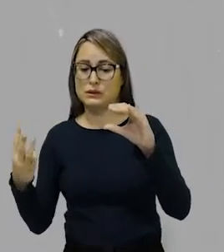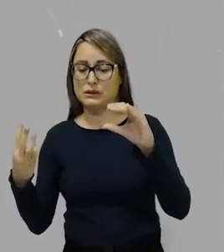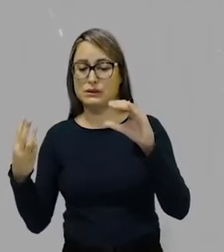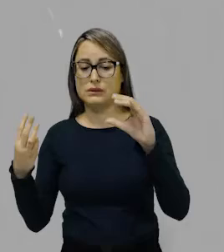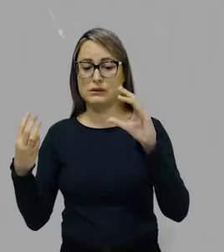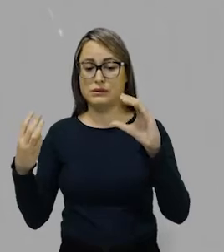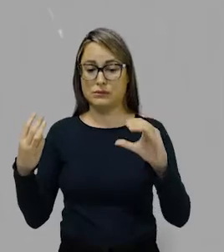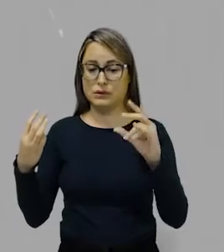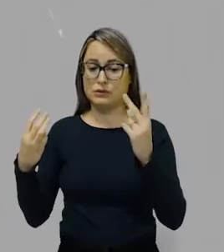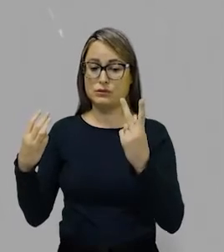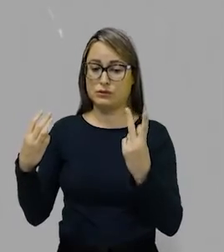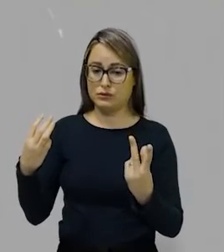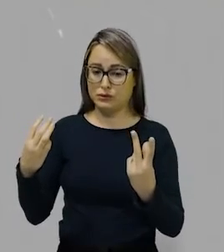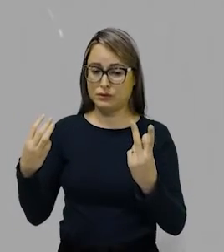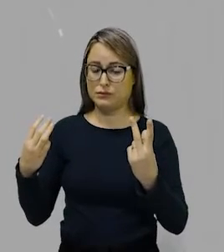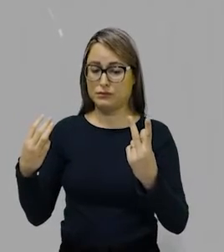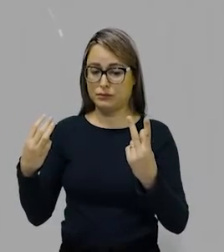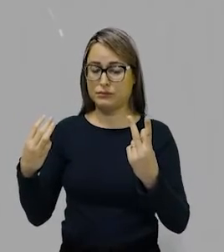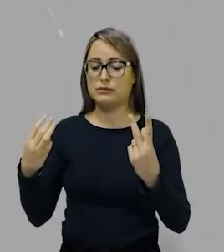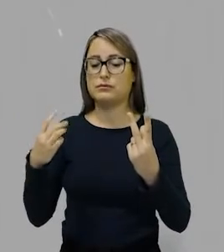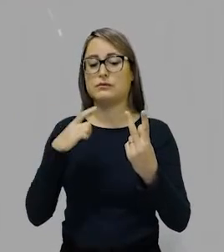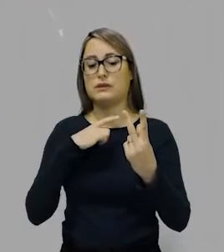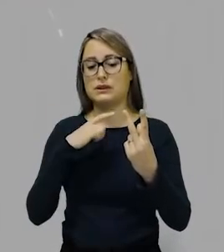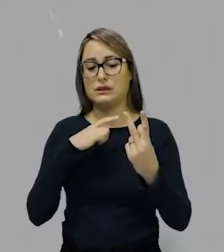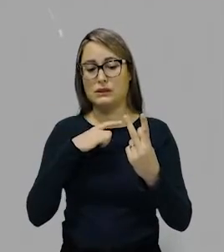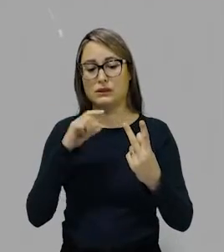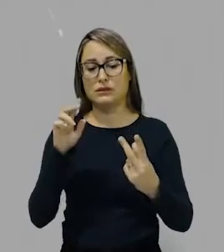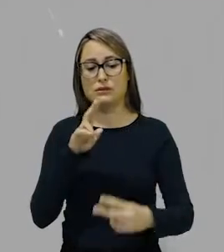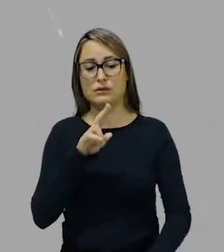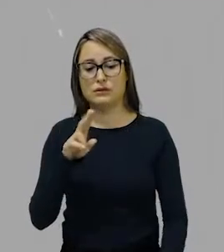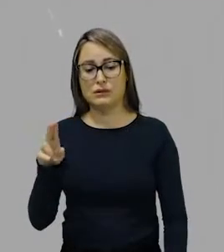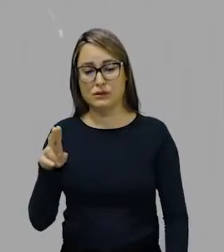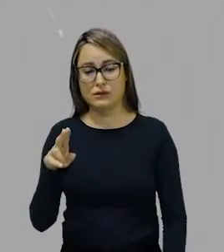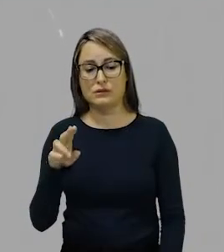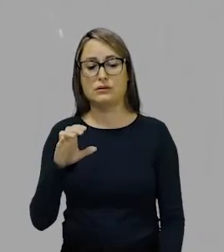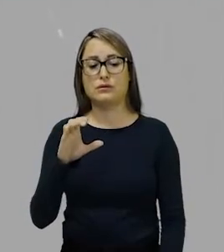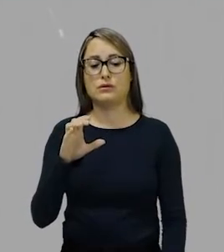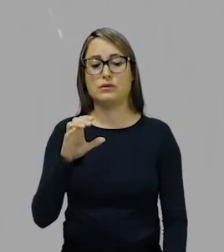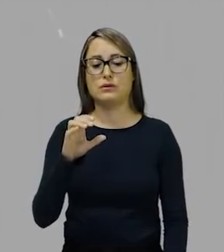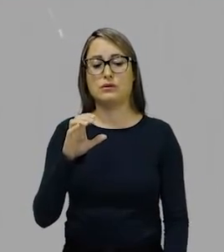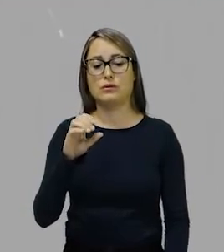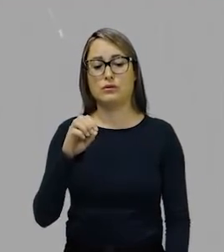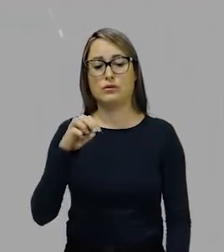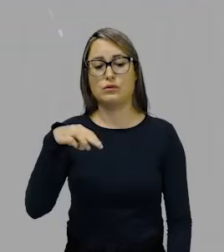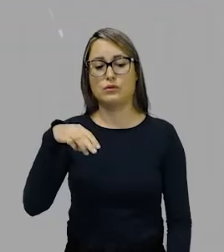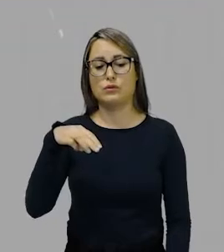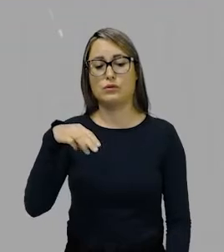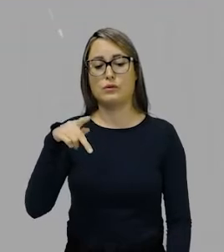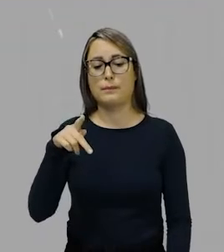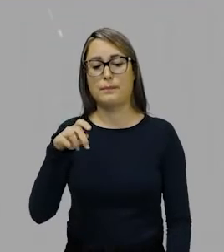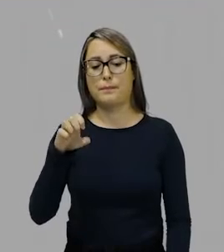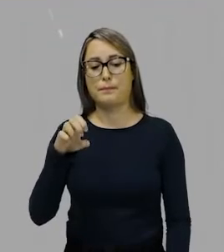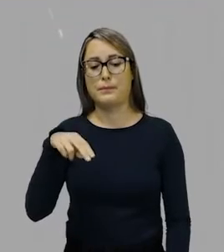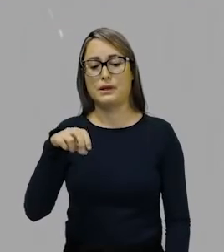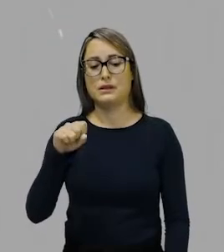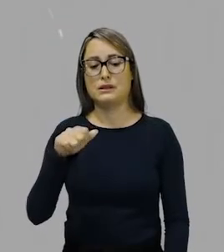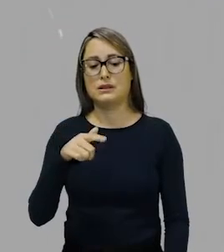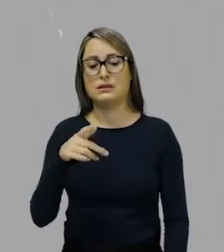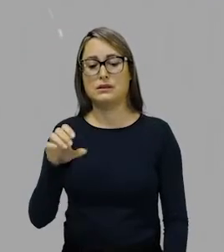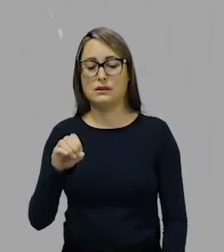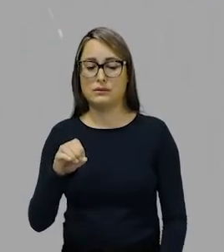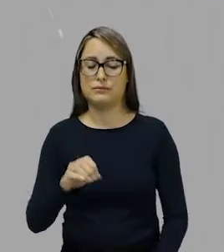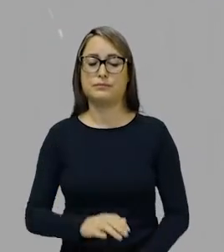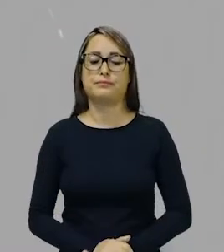do heteroátomo, nós vamos ter o caso da isomeria de compensação ou metameria. Bom,